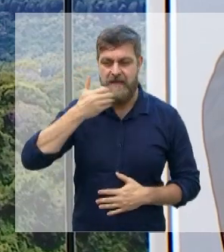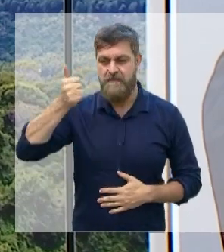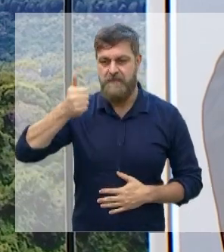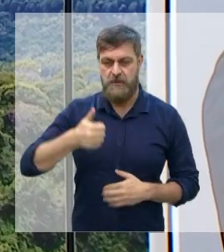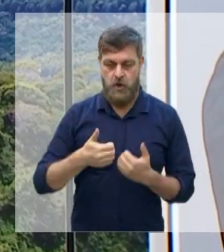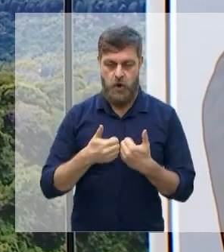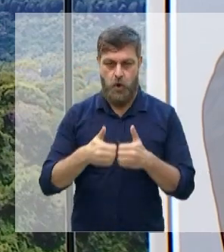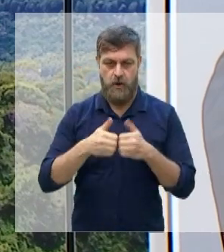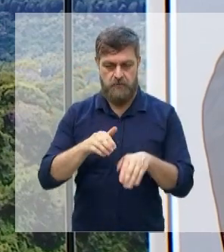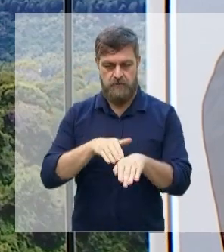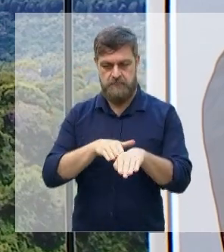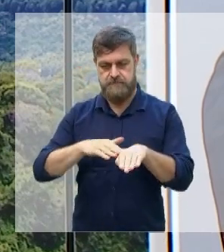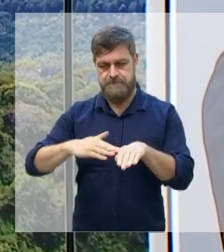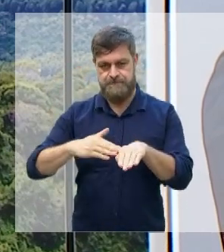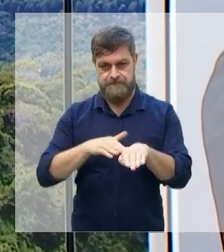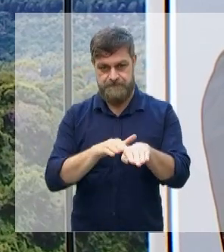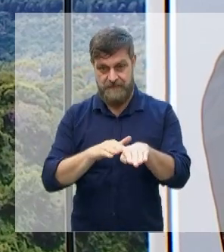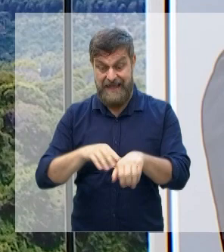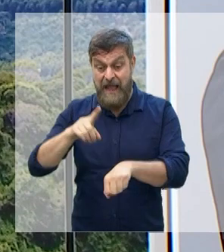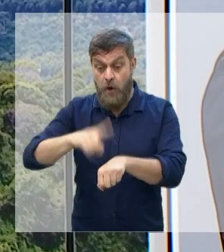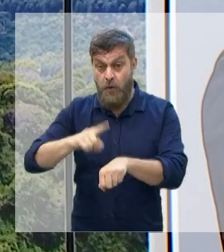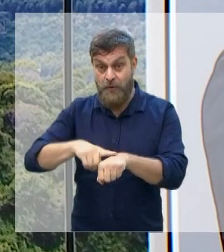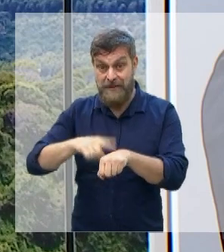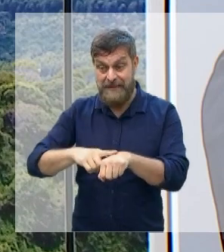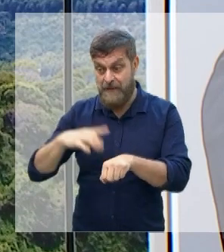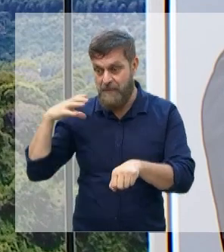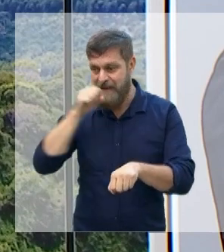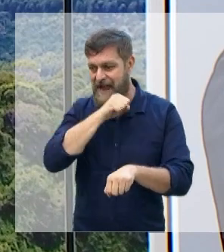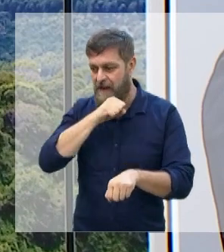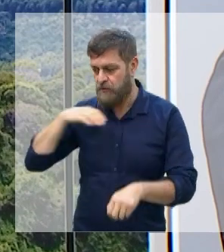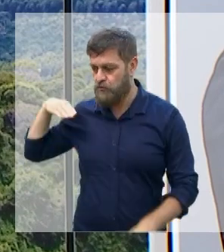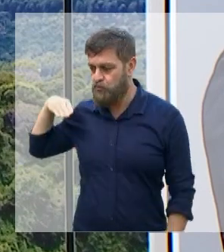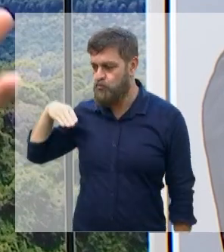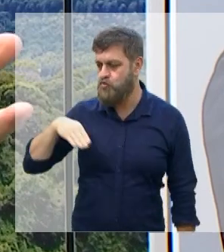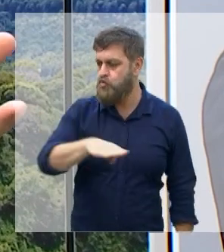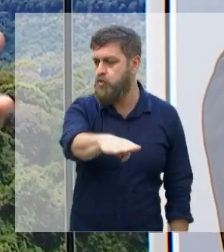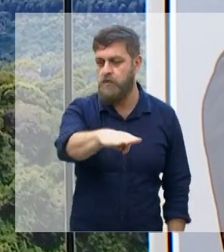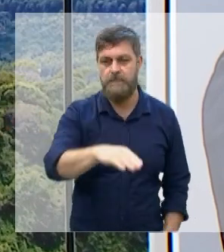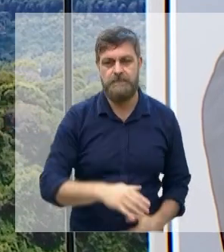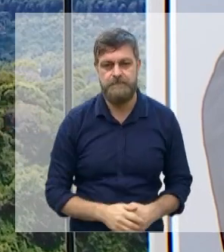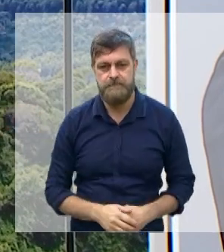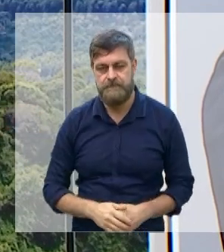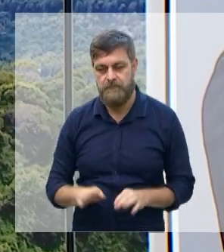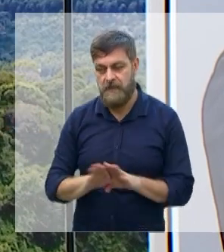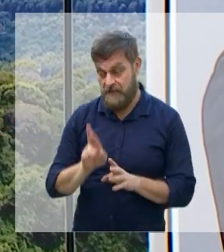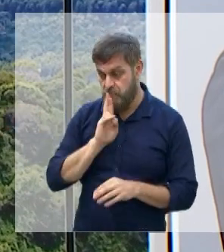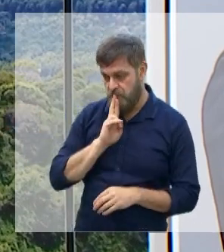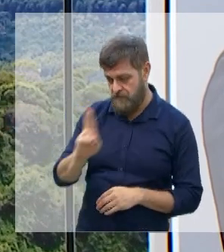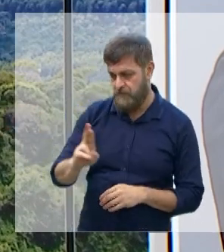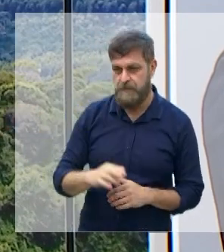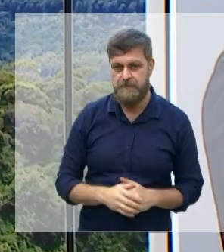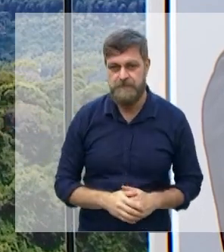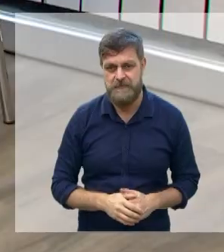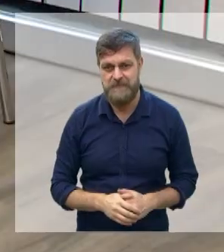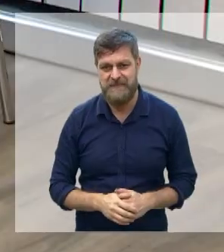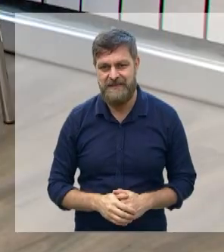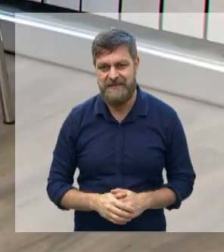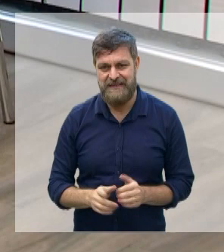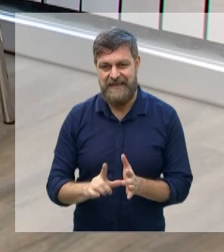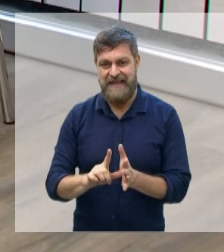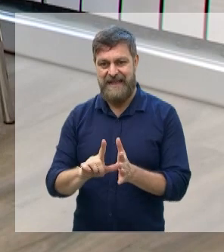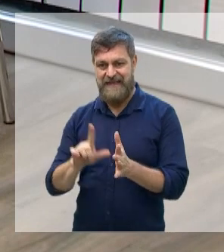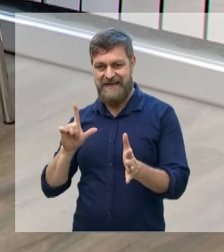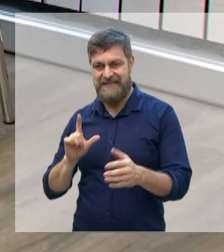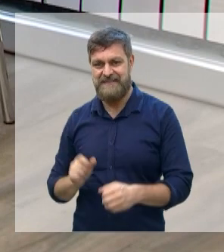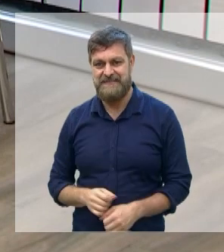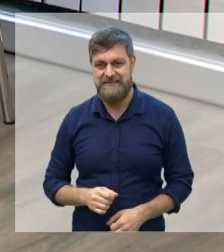grande então não estou falando só do tempo de viagem então esse é o brt e responder à sua pergunta é se a responder que a gente está